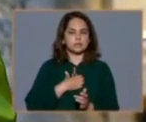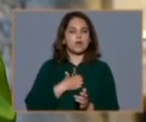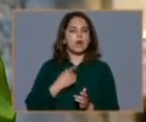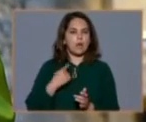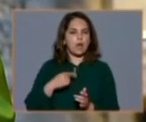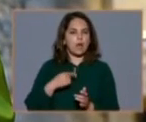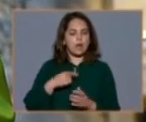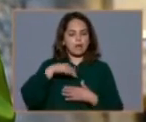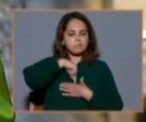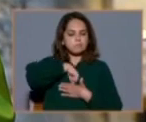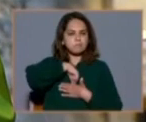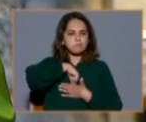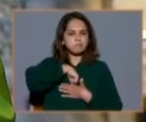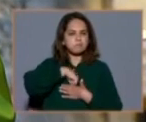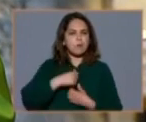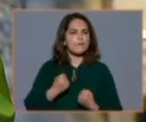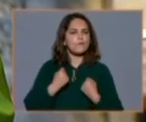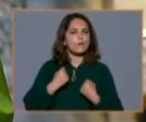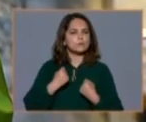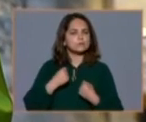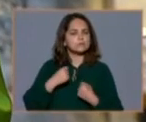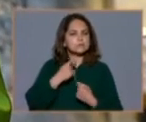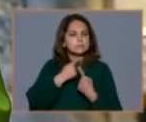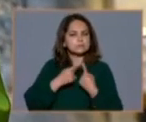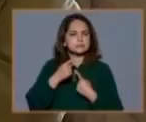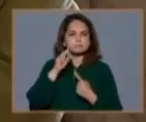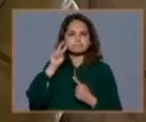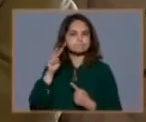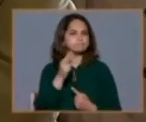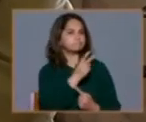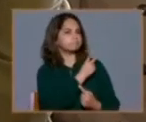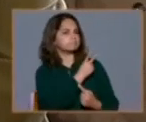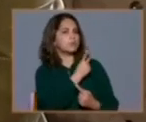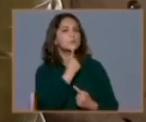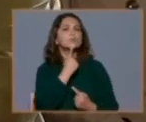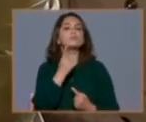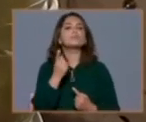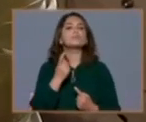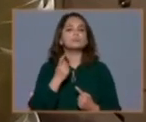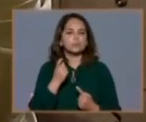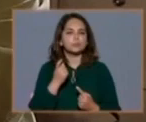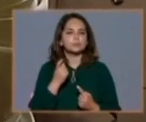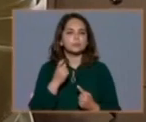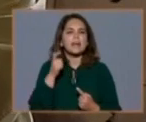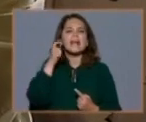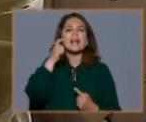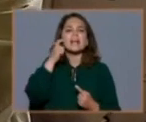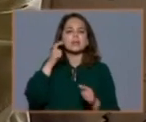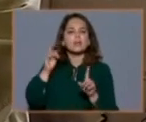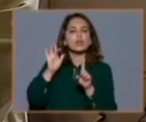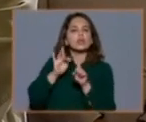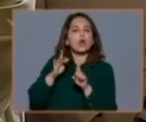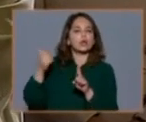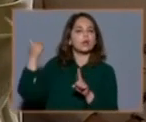uma força de si mesmo. Voltou-se para a multidão e perguntou: quem tocou